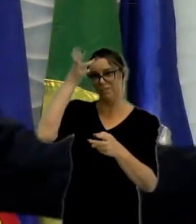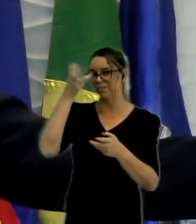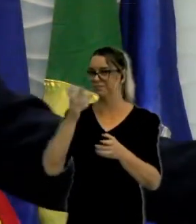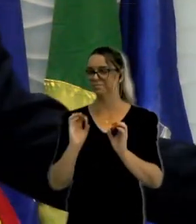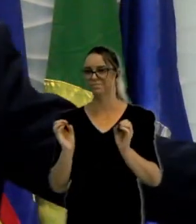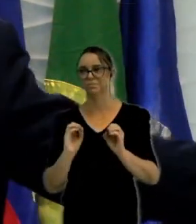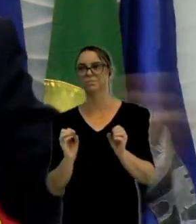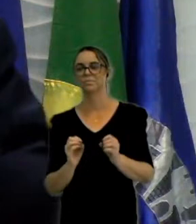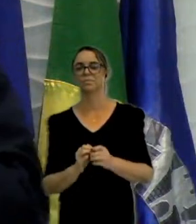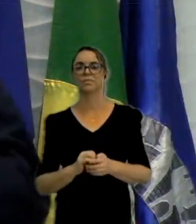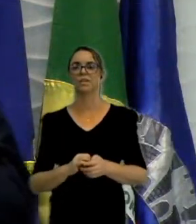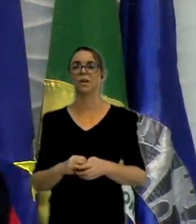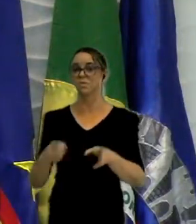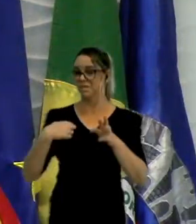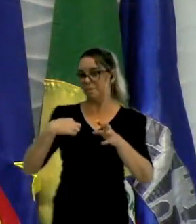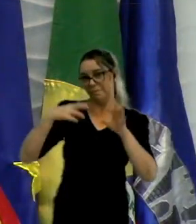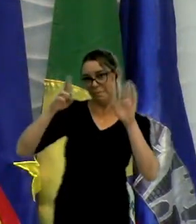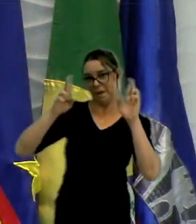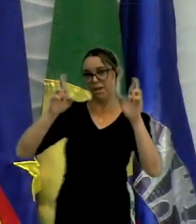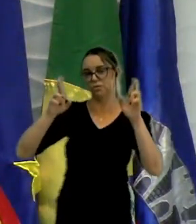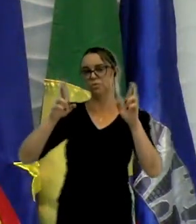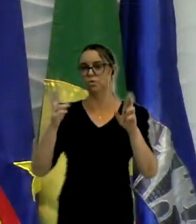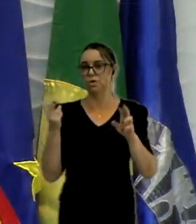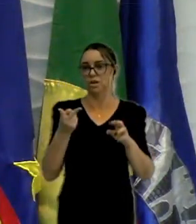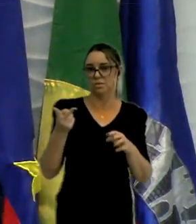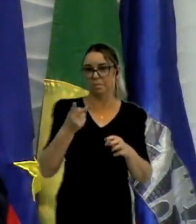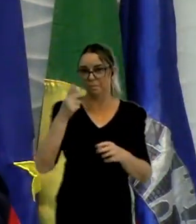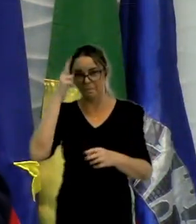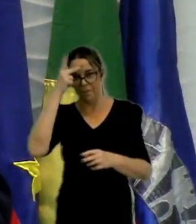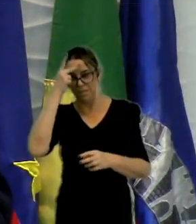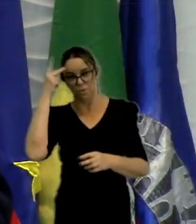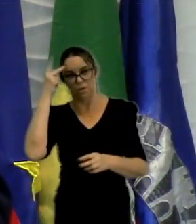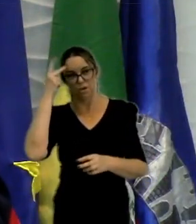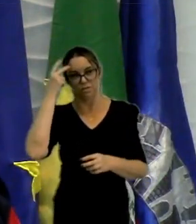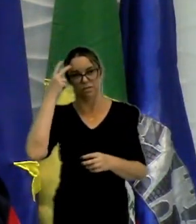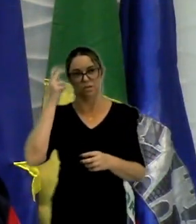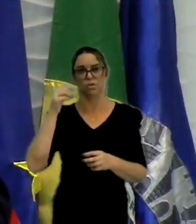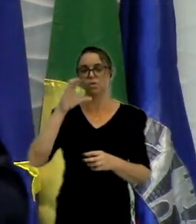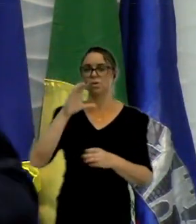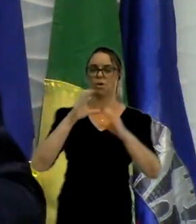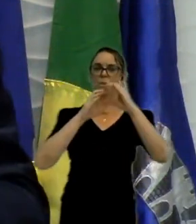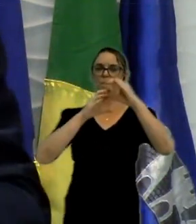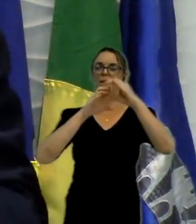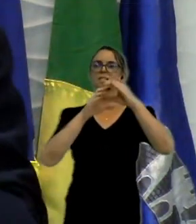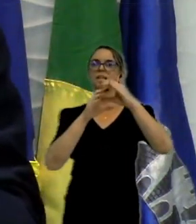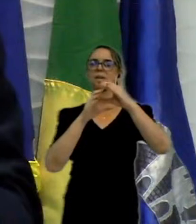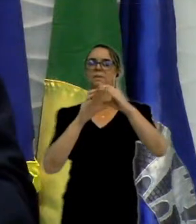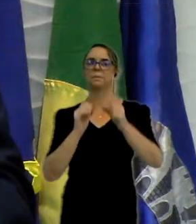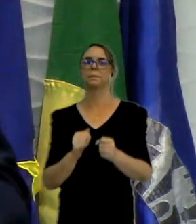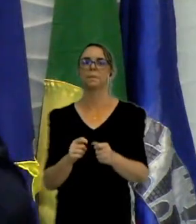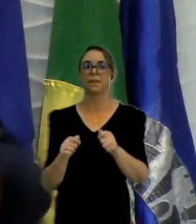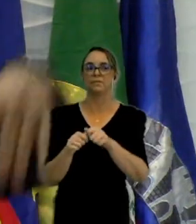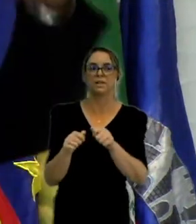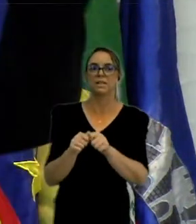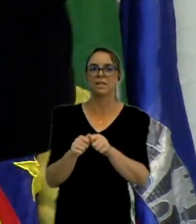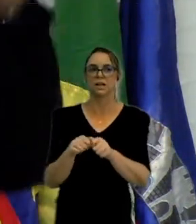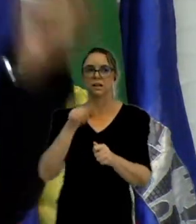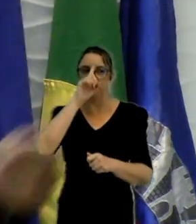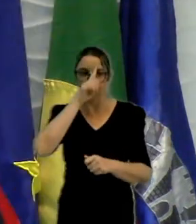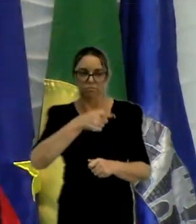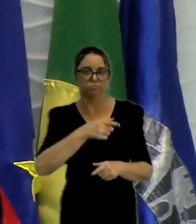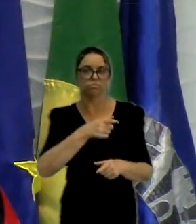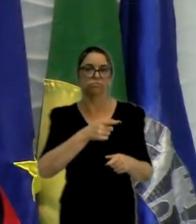Espero. Com essas duas almas aí, que assumiu a Copesa, que vai fazer a coordenação e